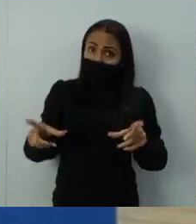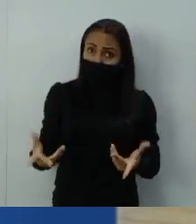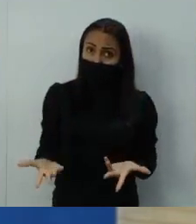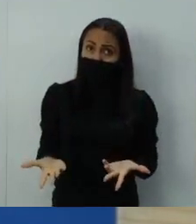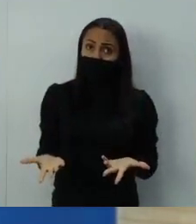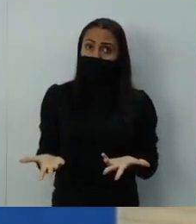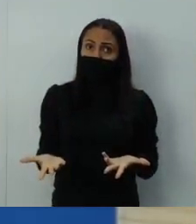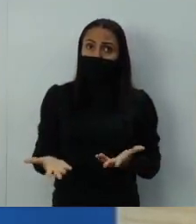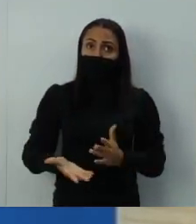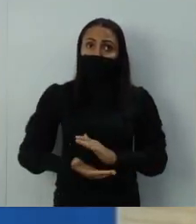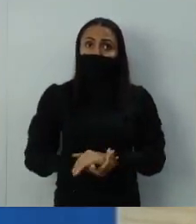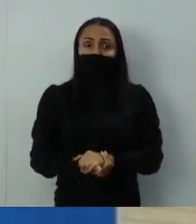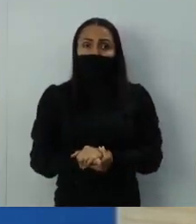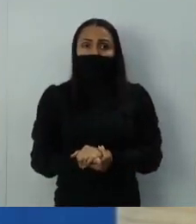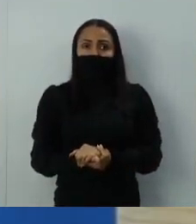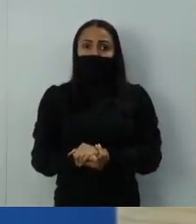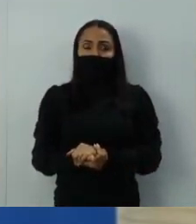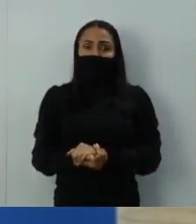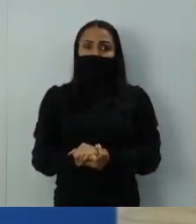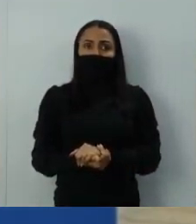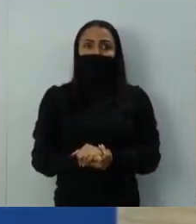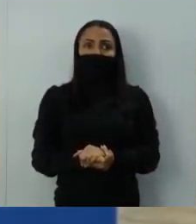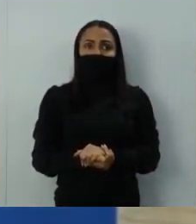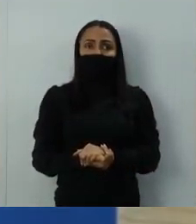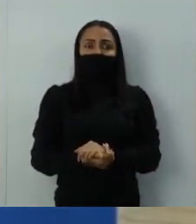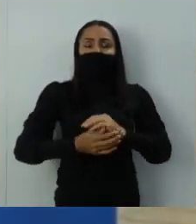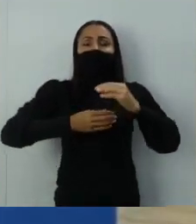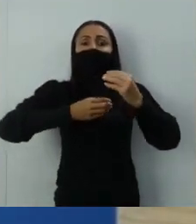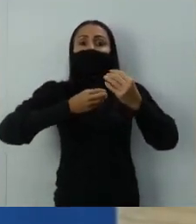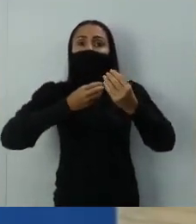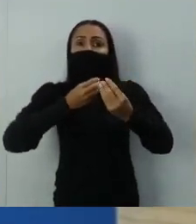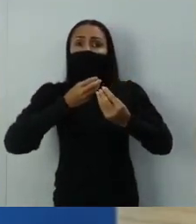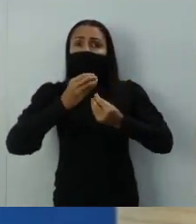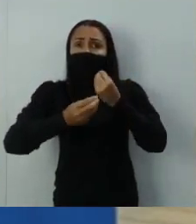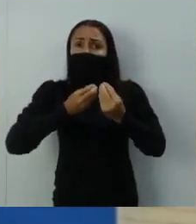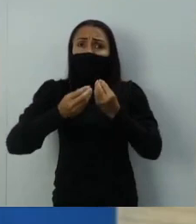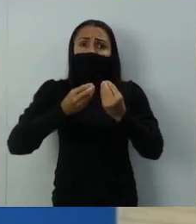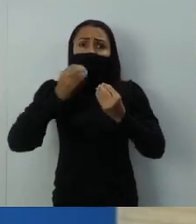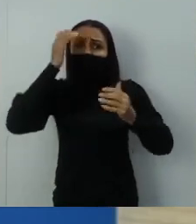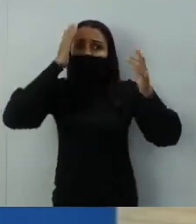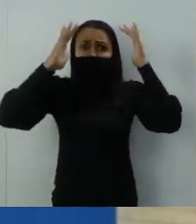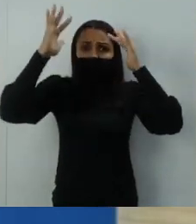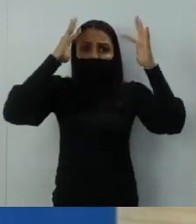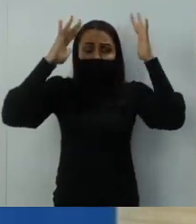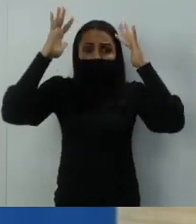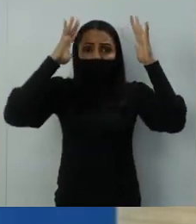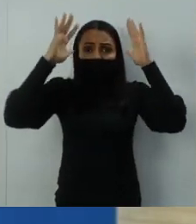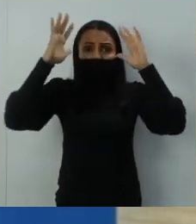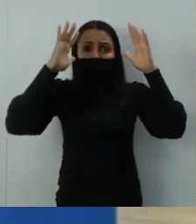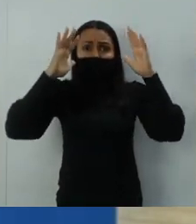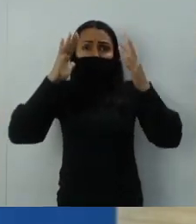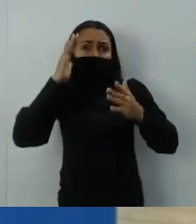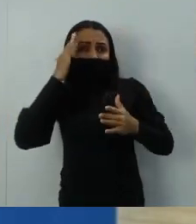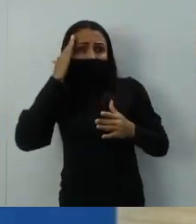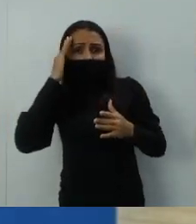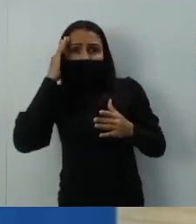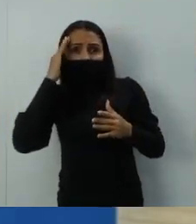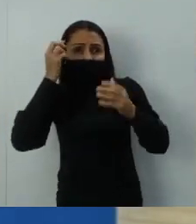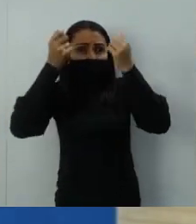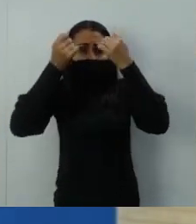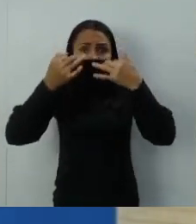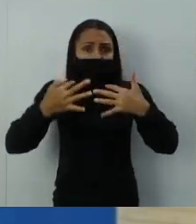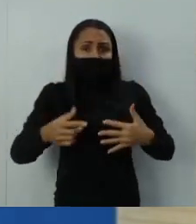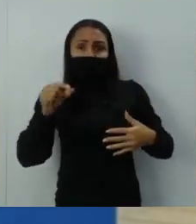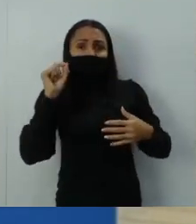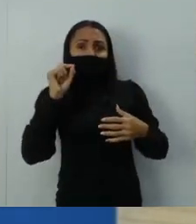Então, como esse filósofo definiu o que seria ideologia, e ele era